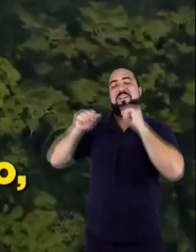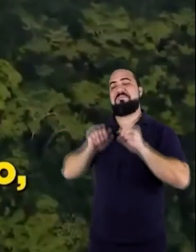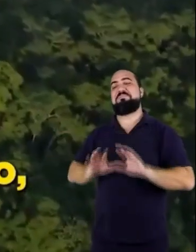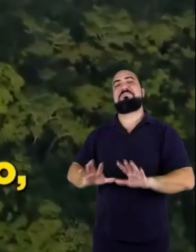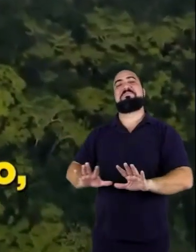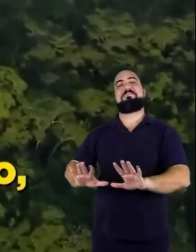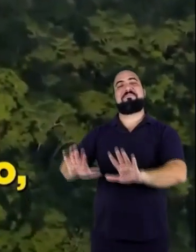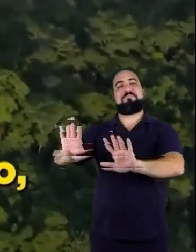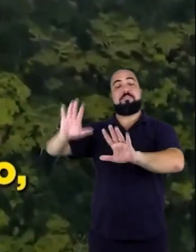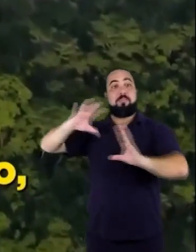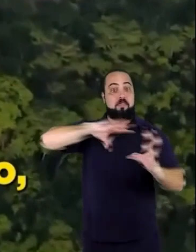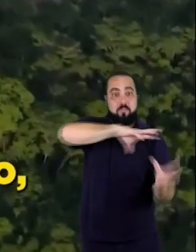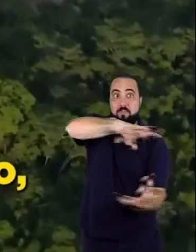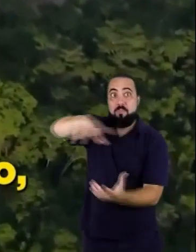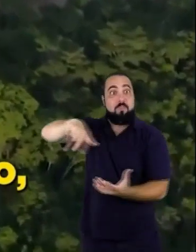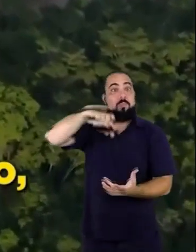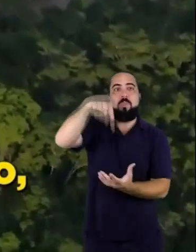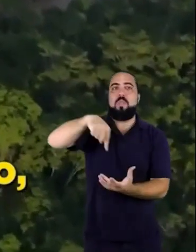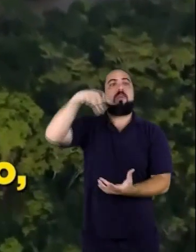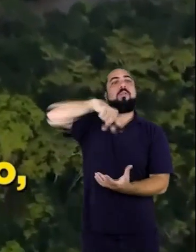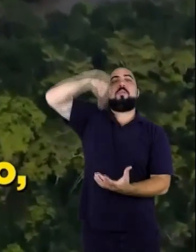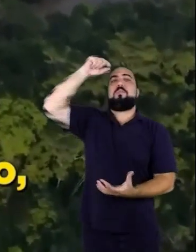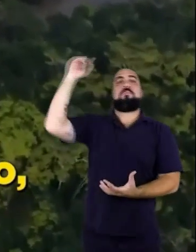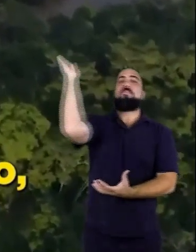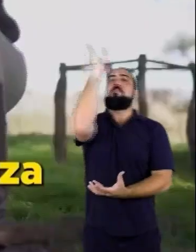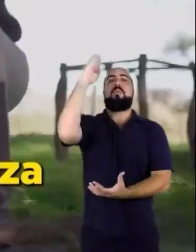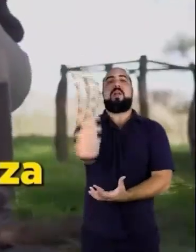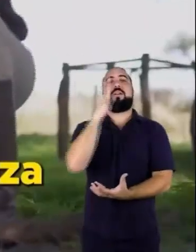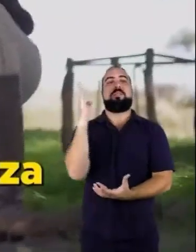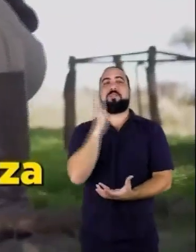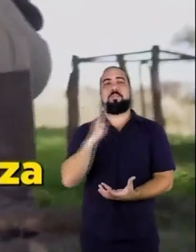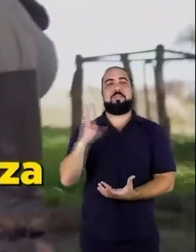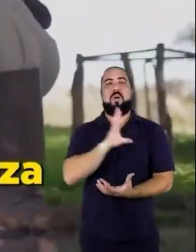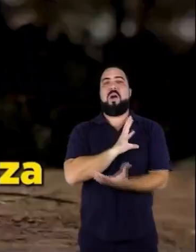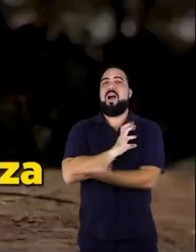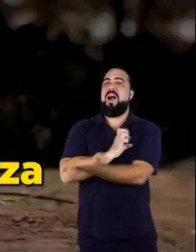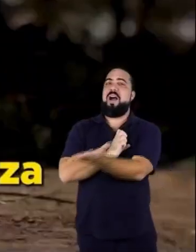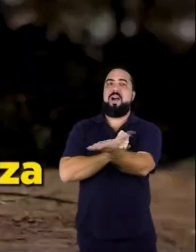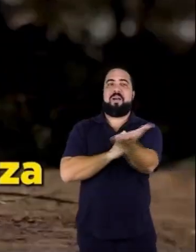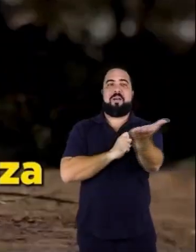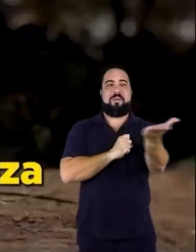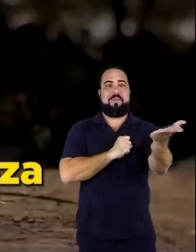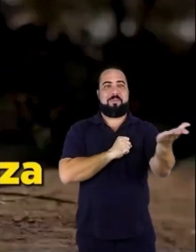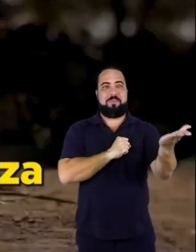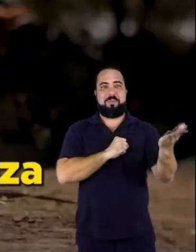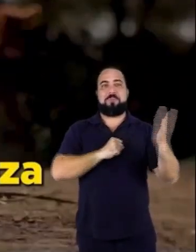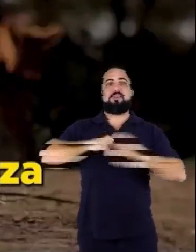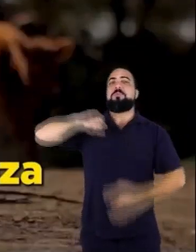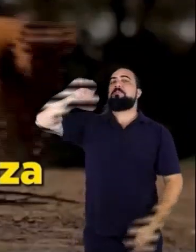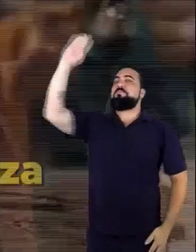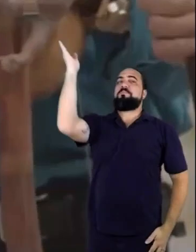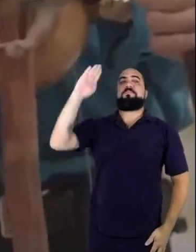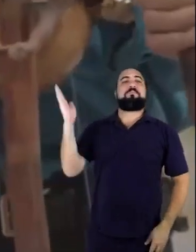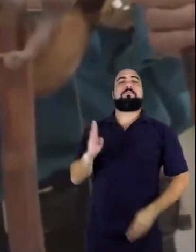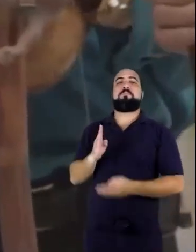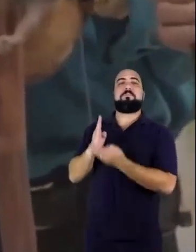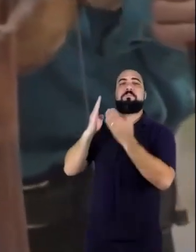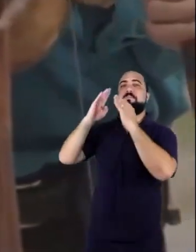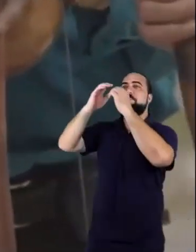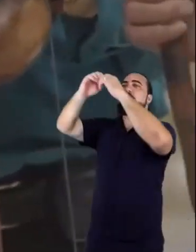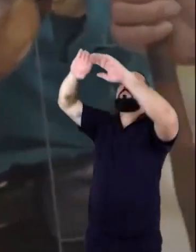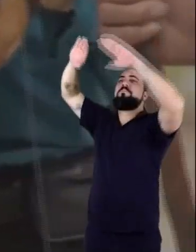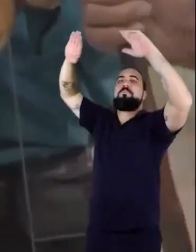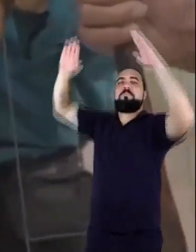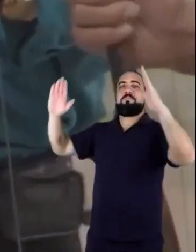é Vel é forte do colo e o teu futuro esper essa grandeza